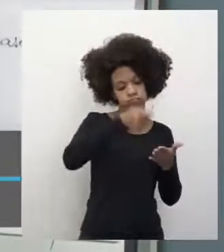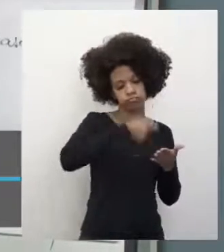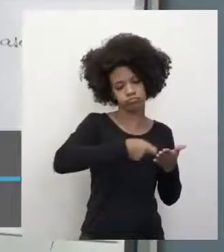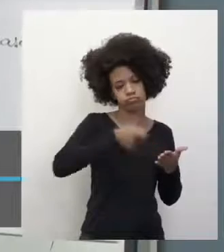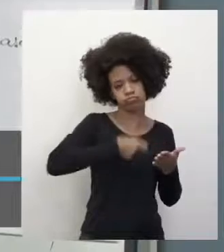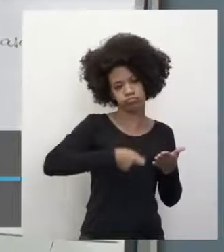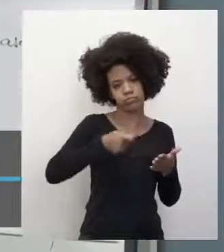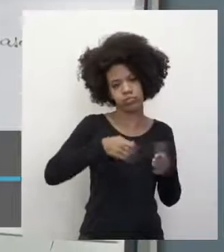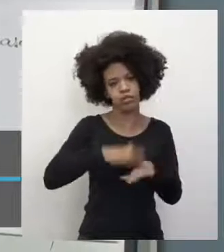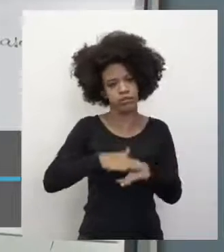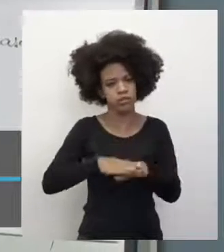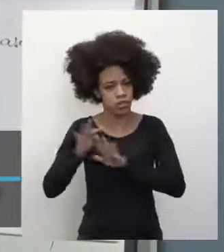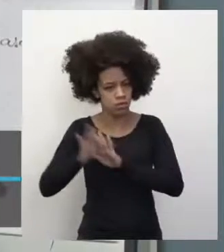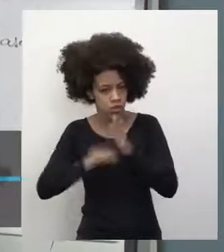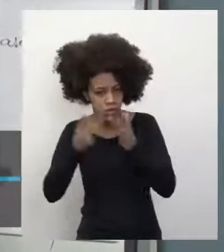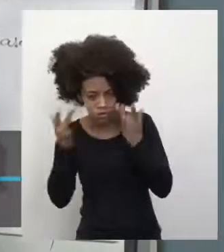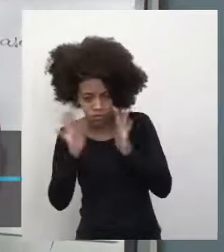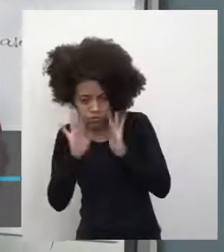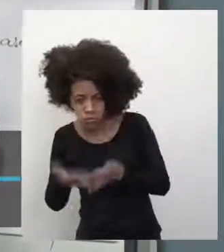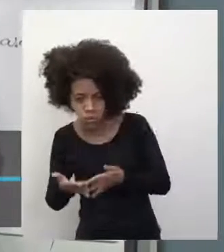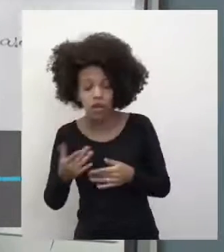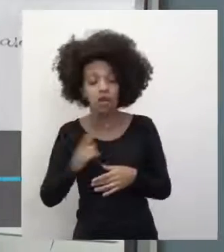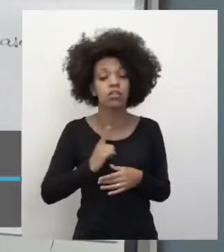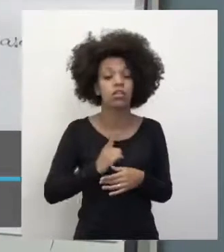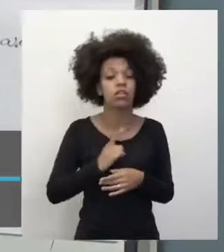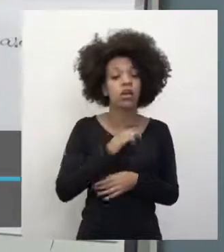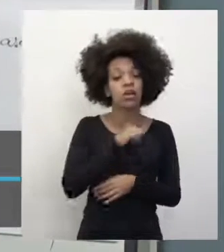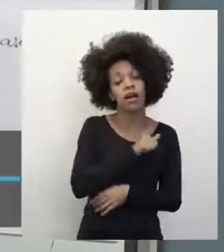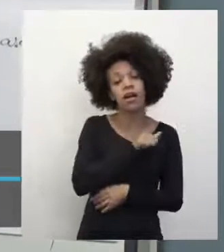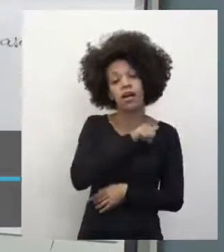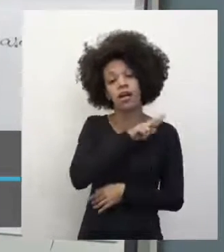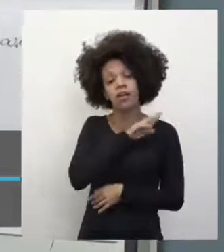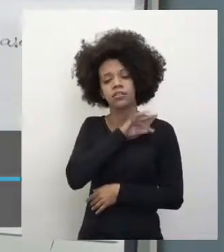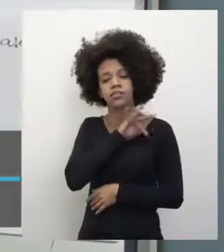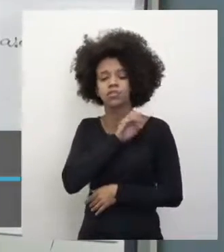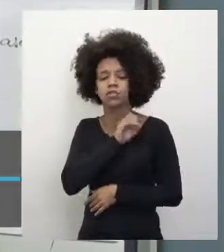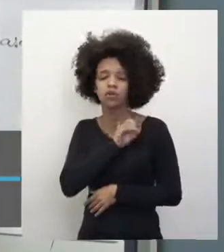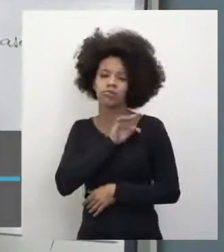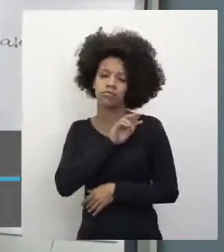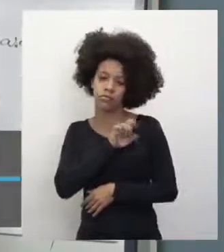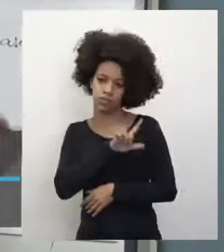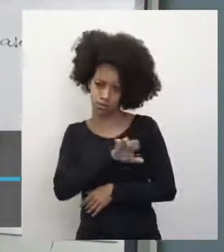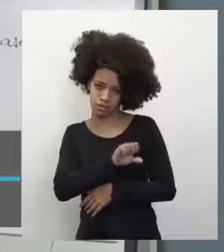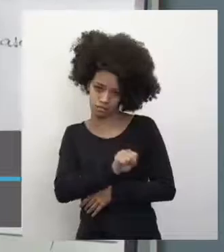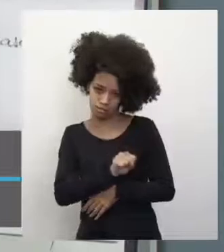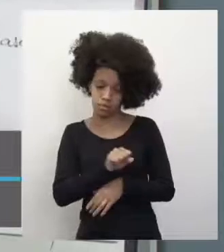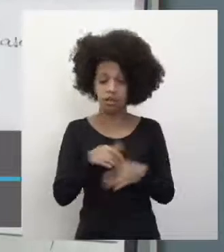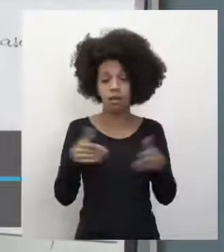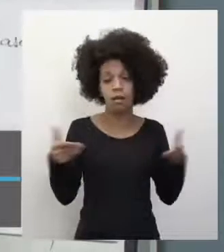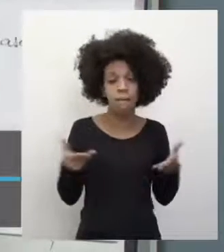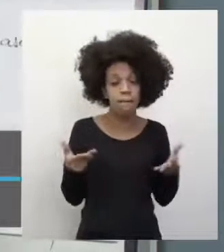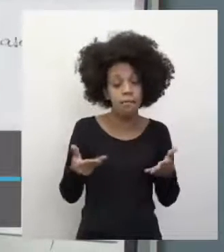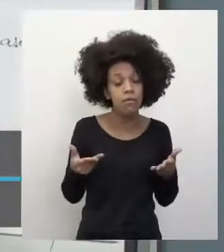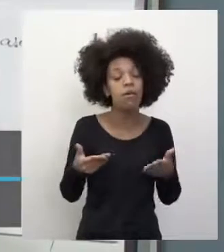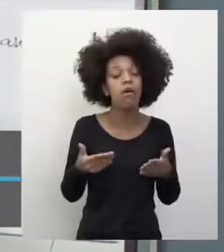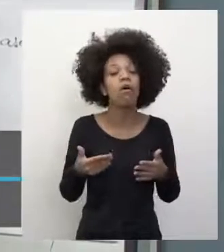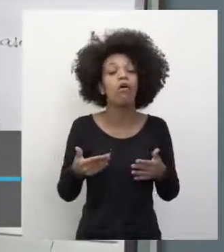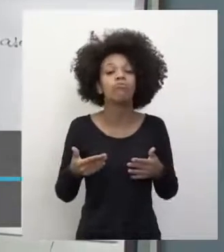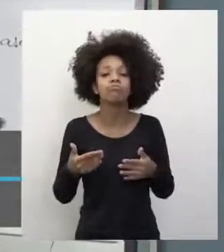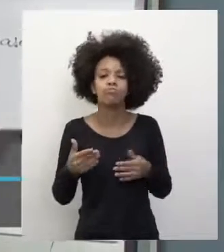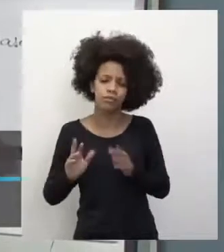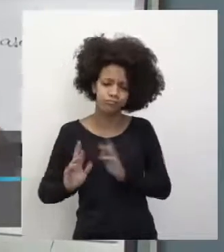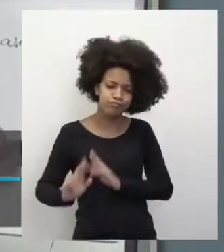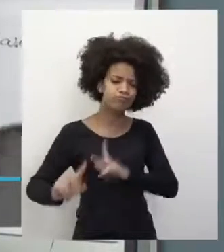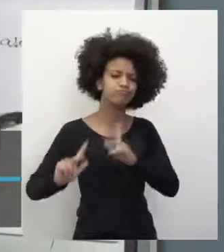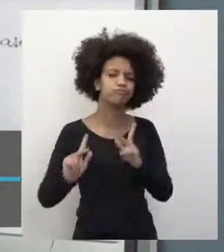costumava seguir as unidades aristotélicas, né, de ação dramática. Hoje em dia, isso já é mais variável, né?